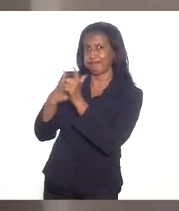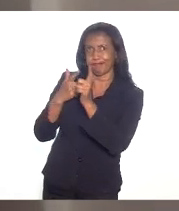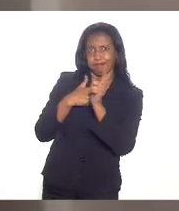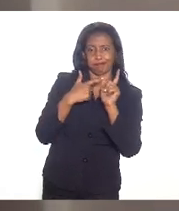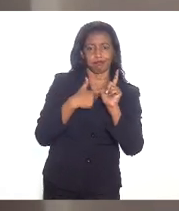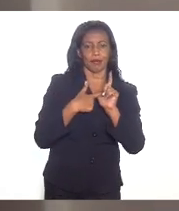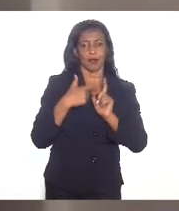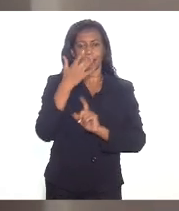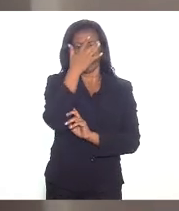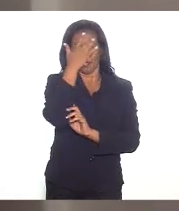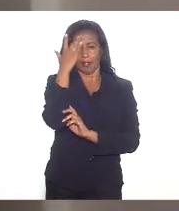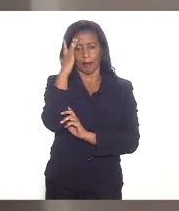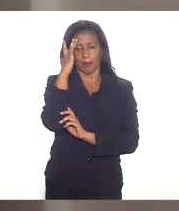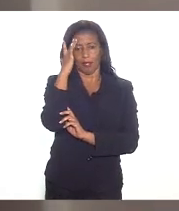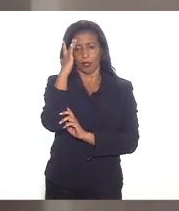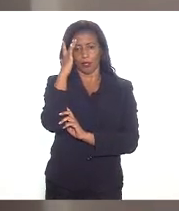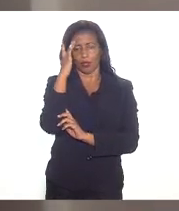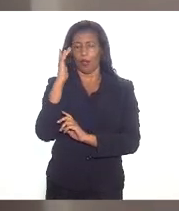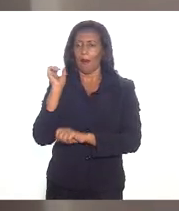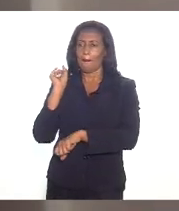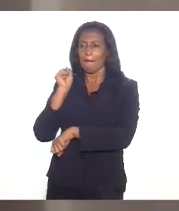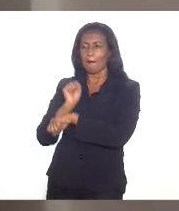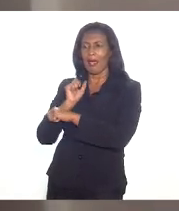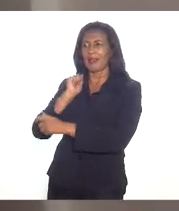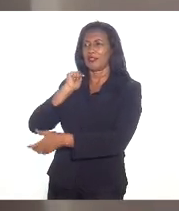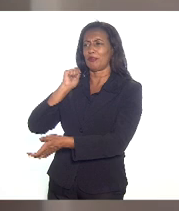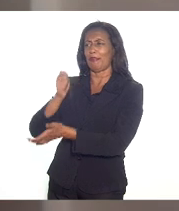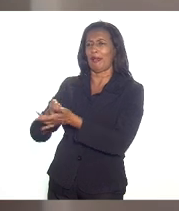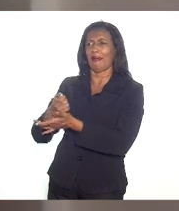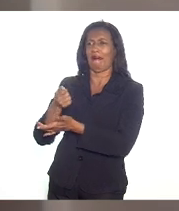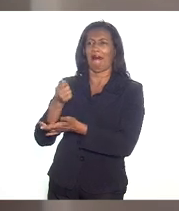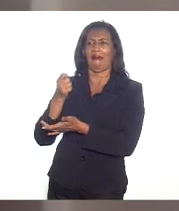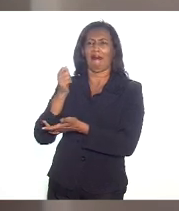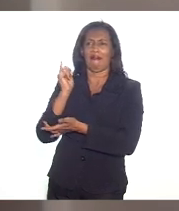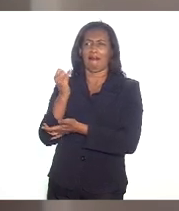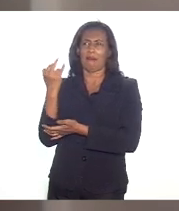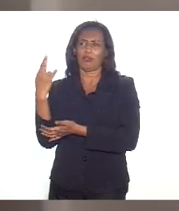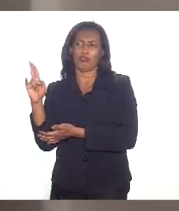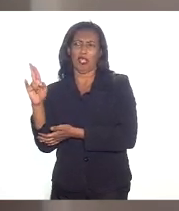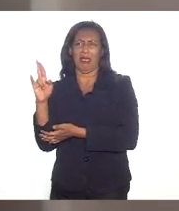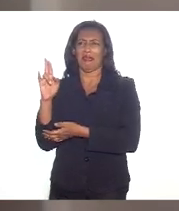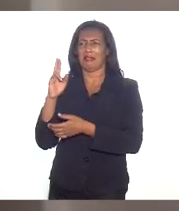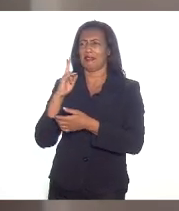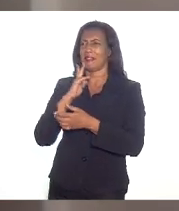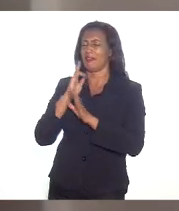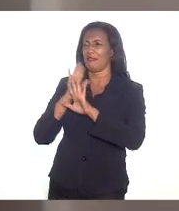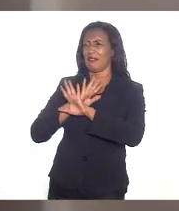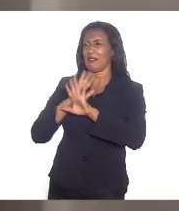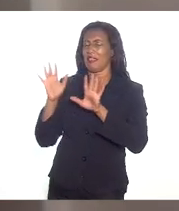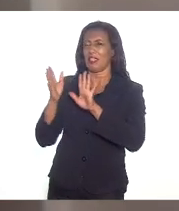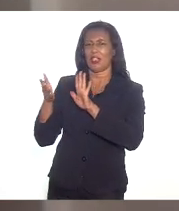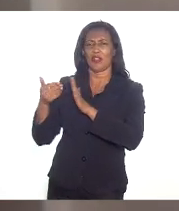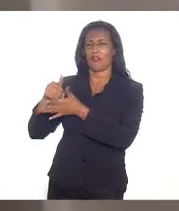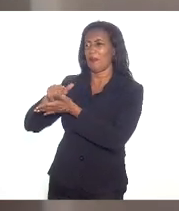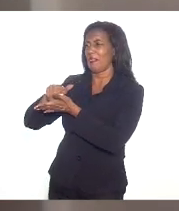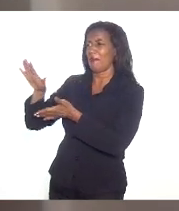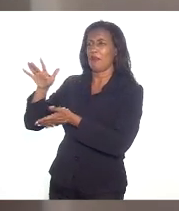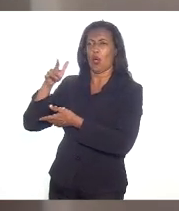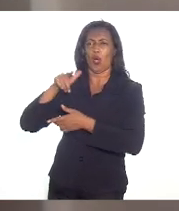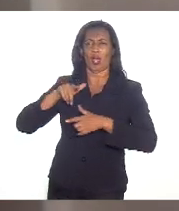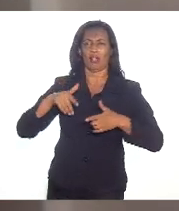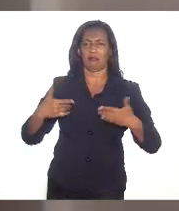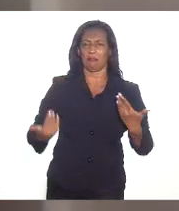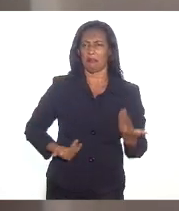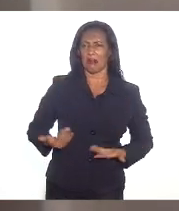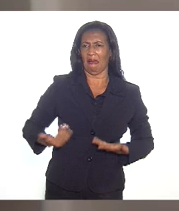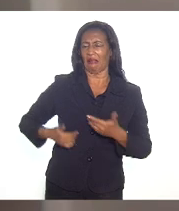pessoa ela para de pagar o imposto e fala, não, na frente eu resolvo, mas eu vou continuar pagando meus empregados que eu não demiti. Se for